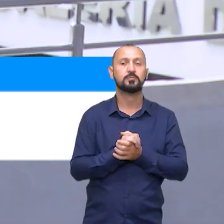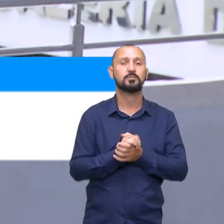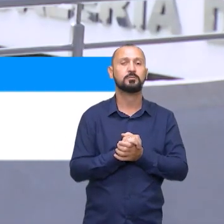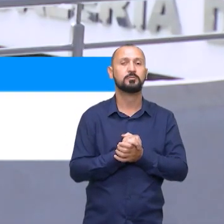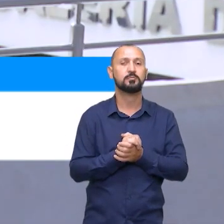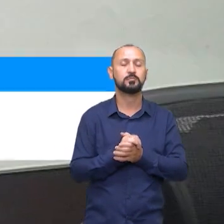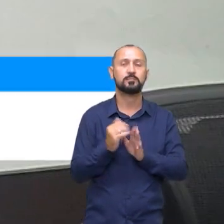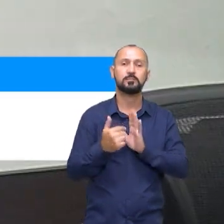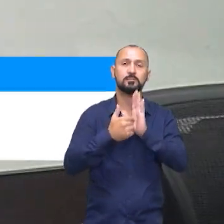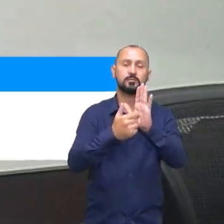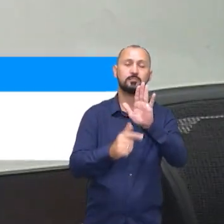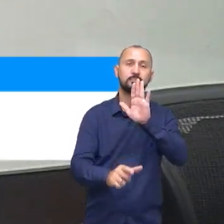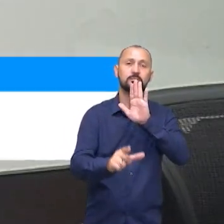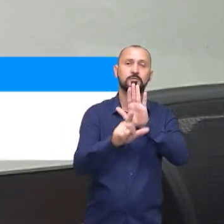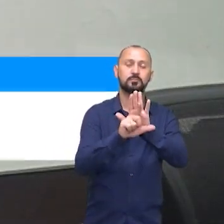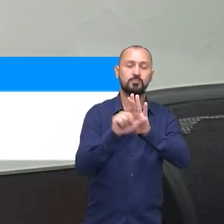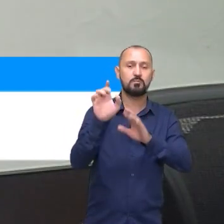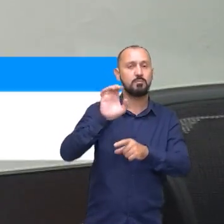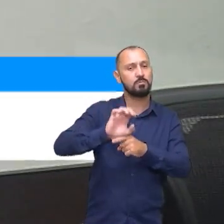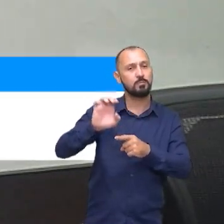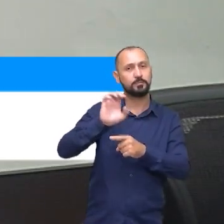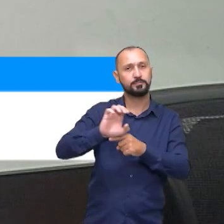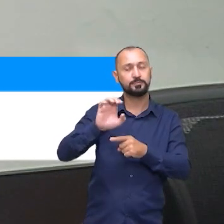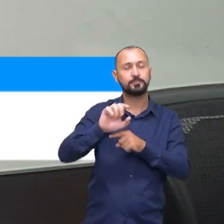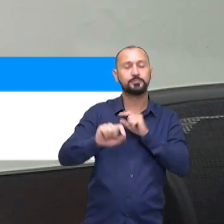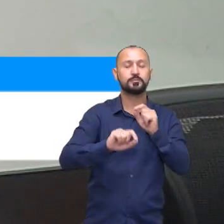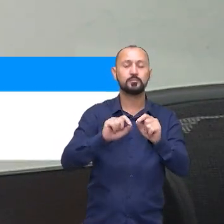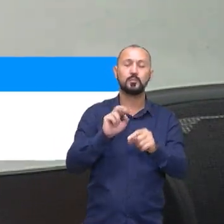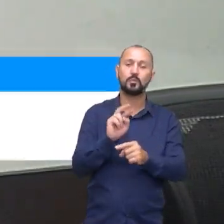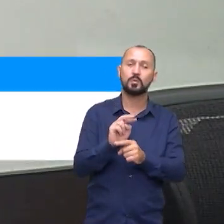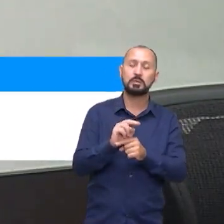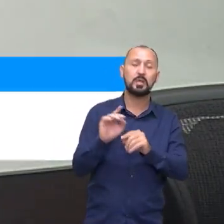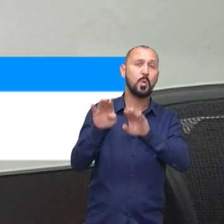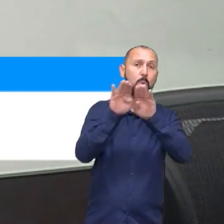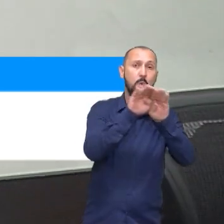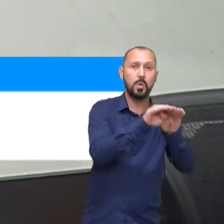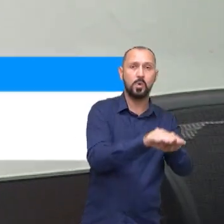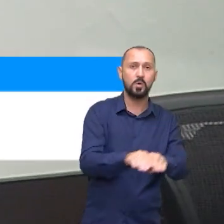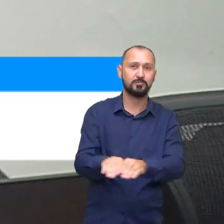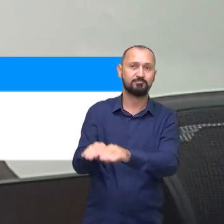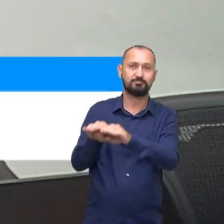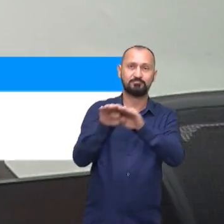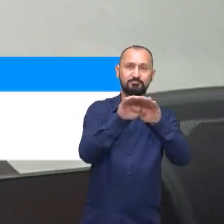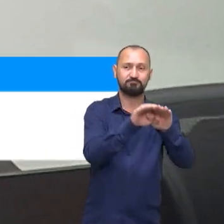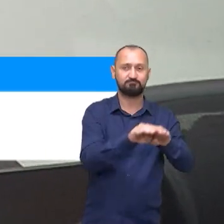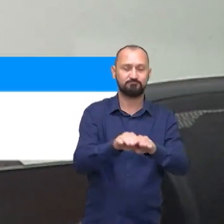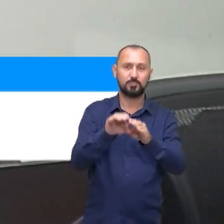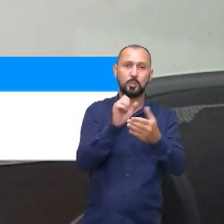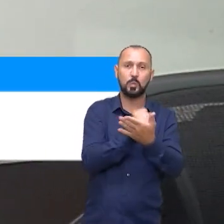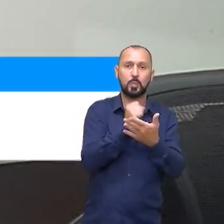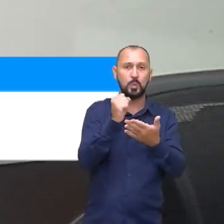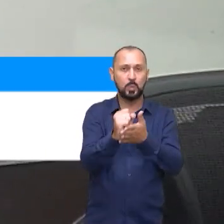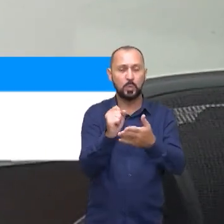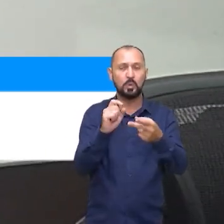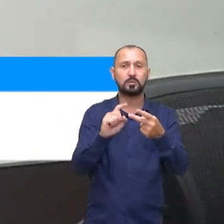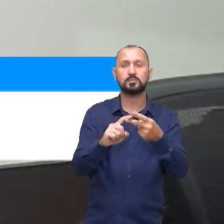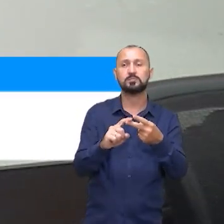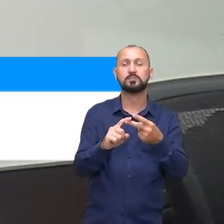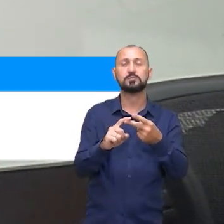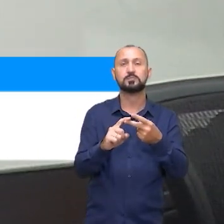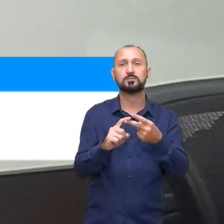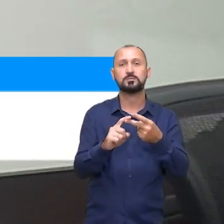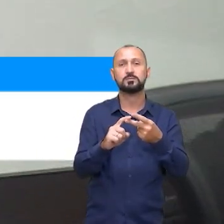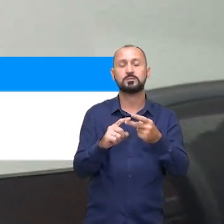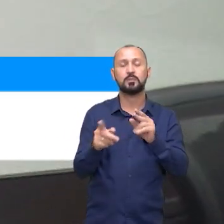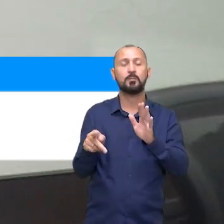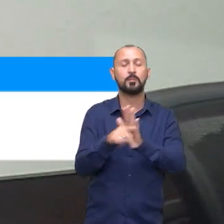governo estadual. Deixa ressaltado na legislação estadual o tratamento isonômico, que tem com os contratados e